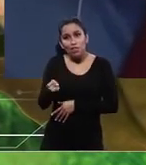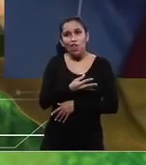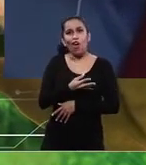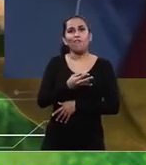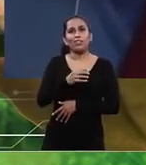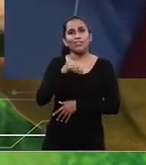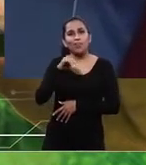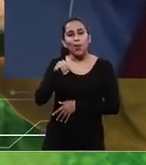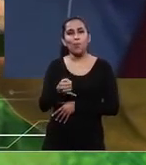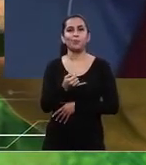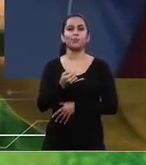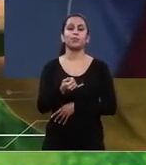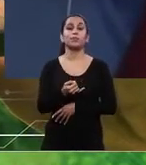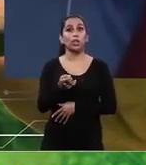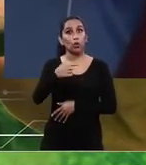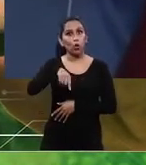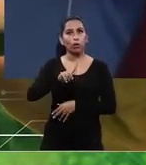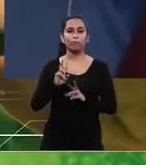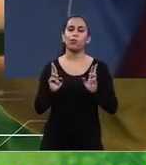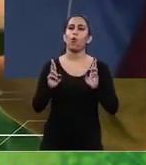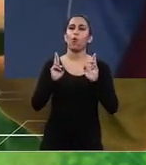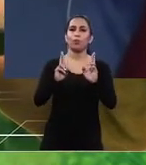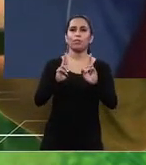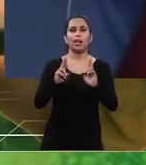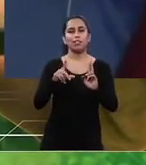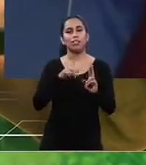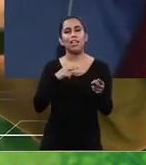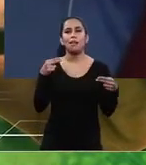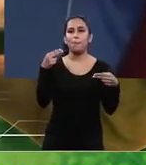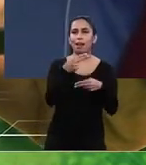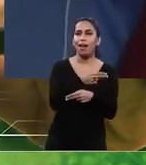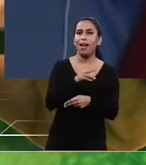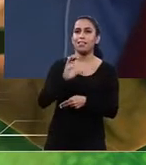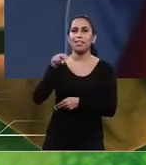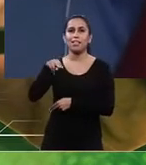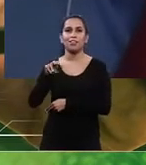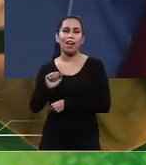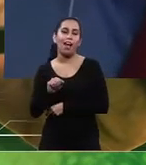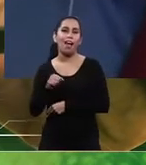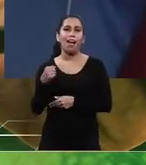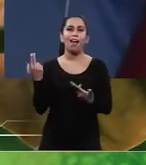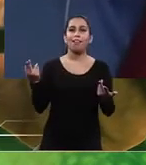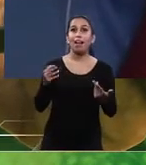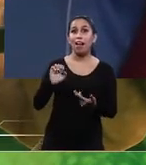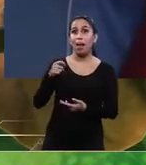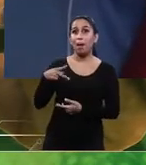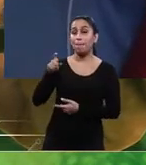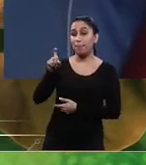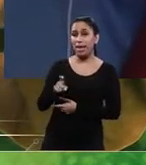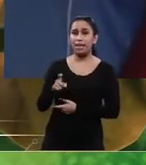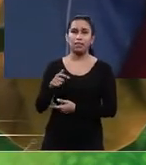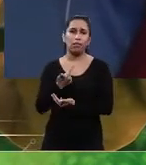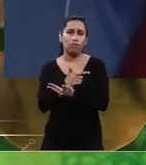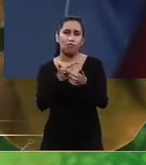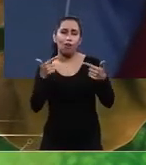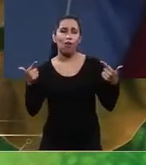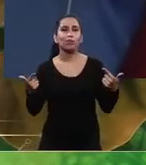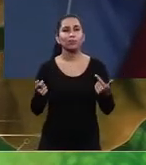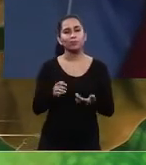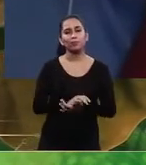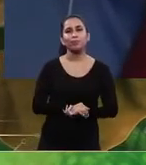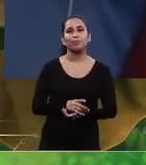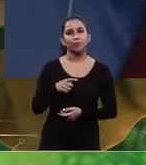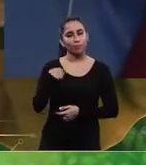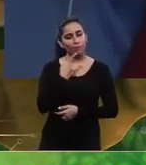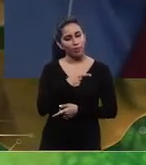outras oportunidades criadas pelo SEBRAE, pelo CNA, pelos empresários, pela APEC, né? Enfim, e assim nós